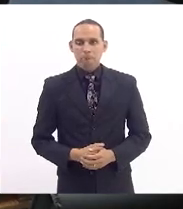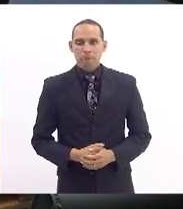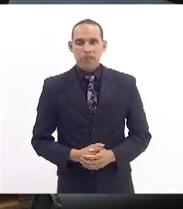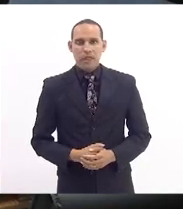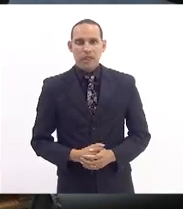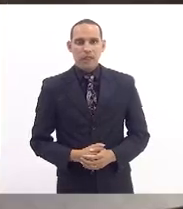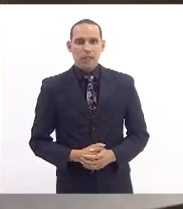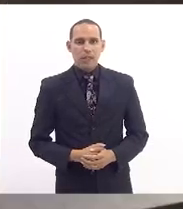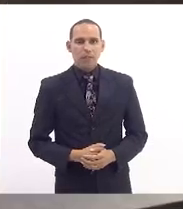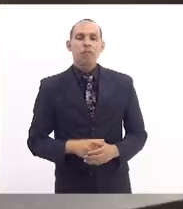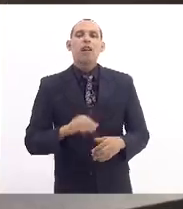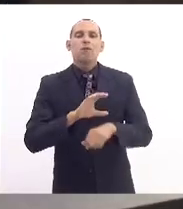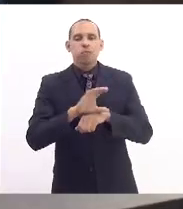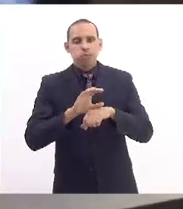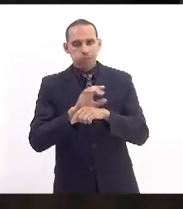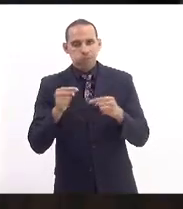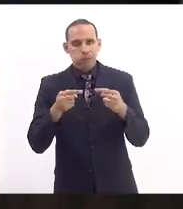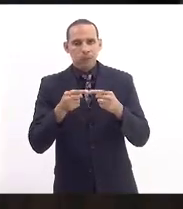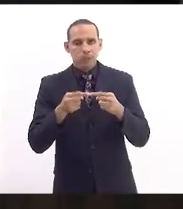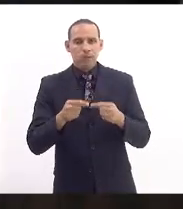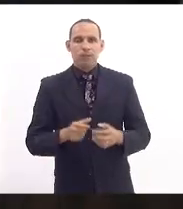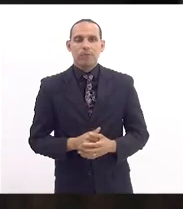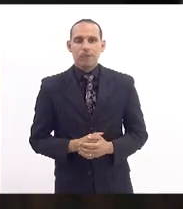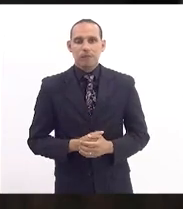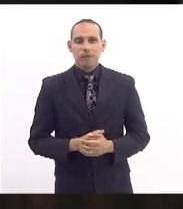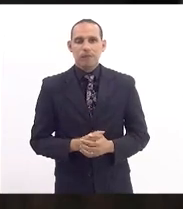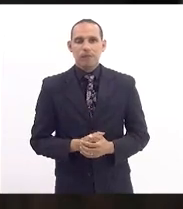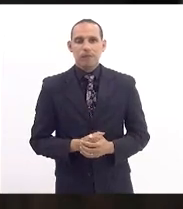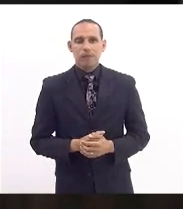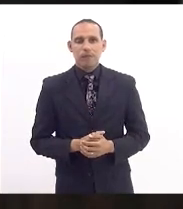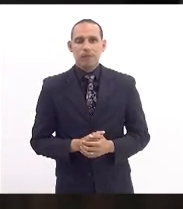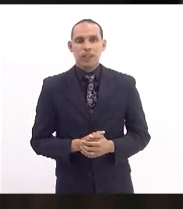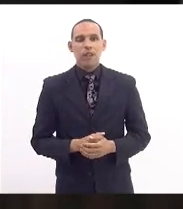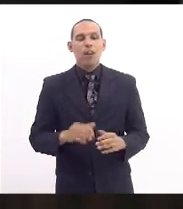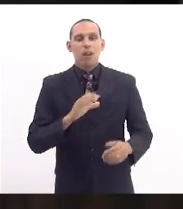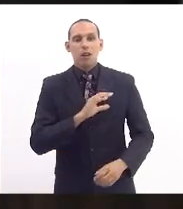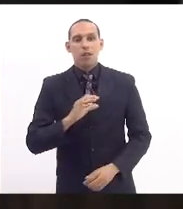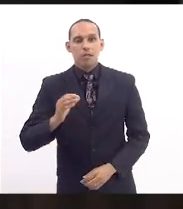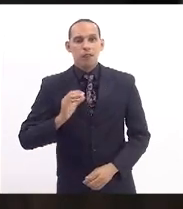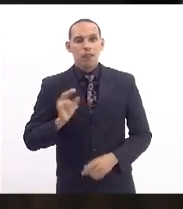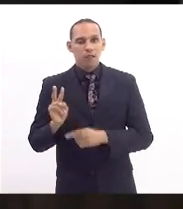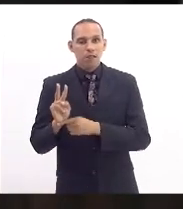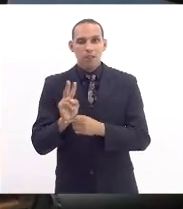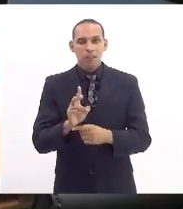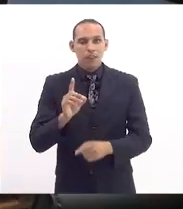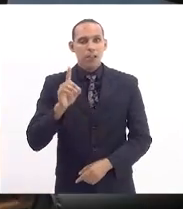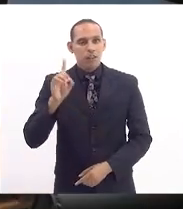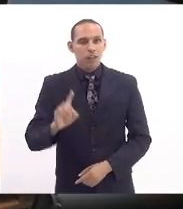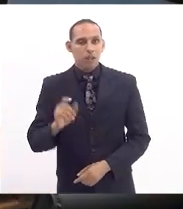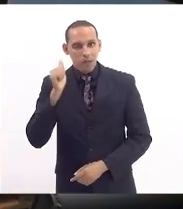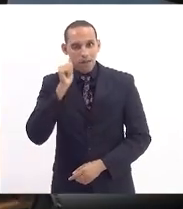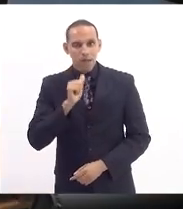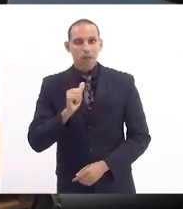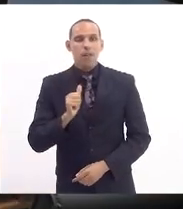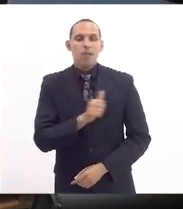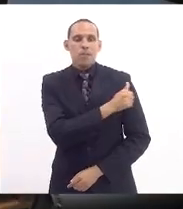E aí você vai funcionalidade são defesa do direito da mulher deputada enfermeira Rejane